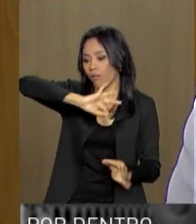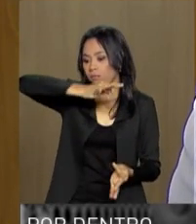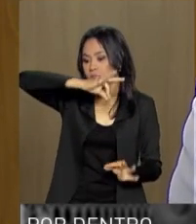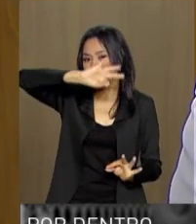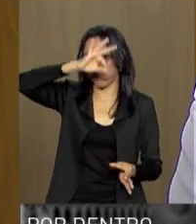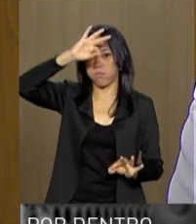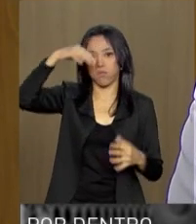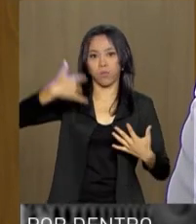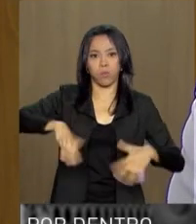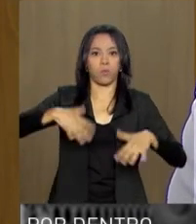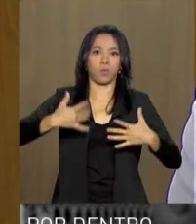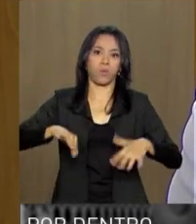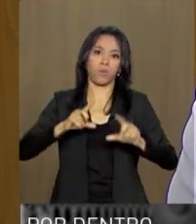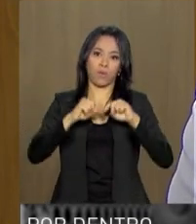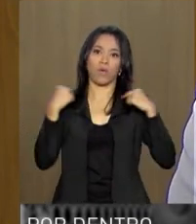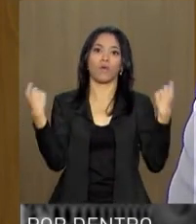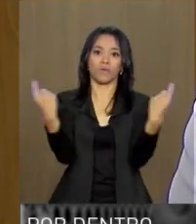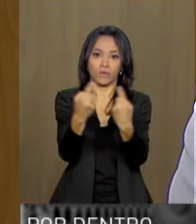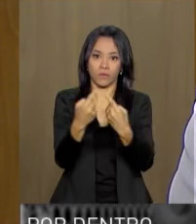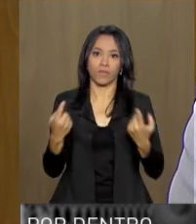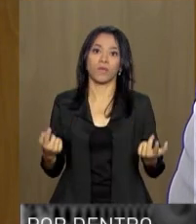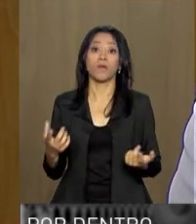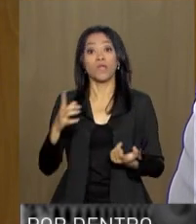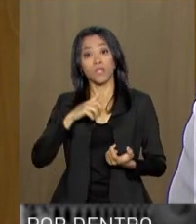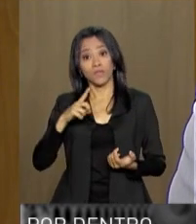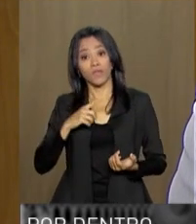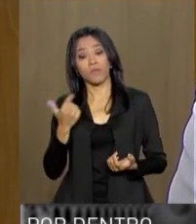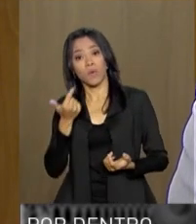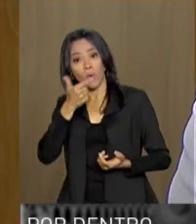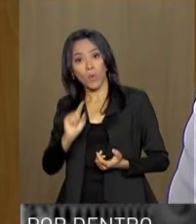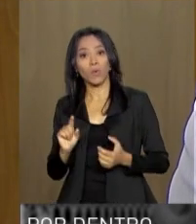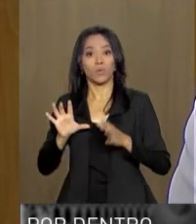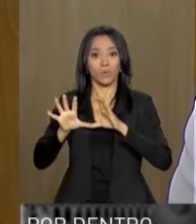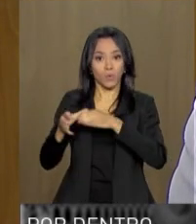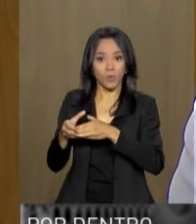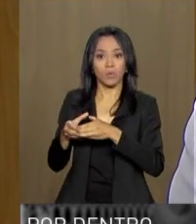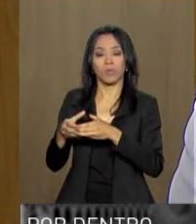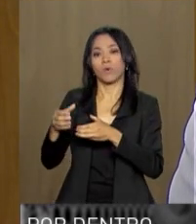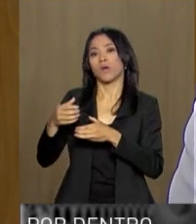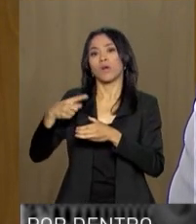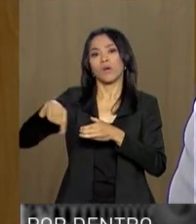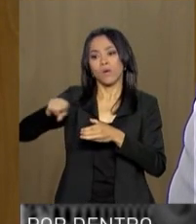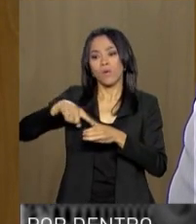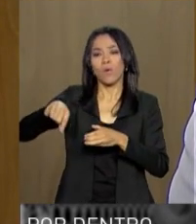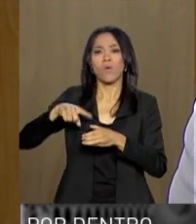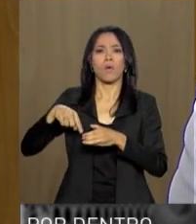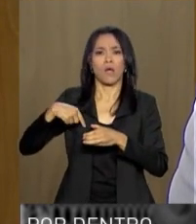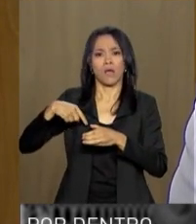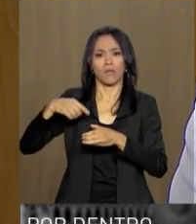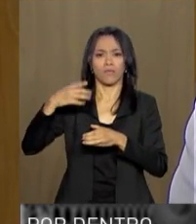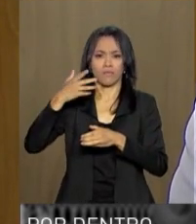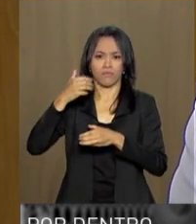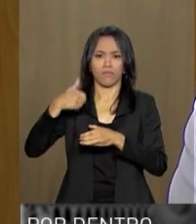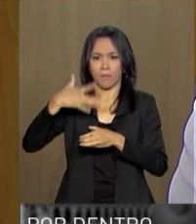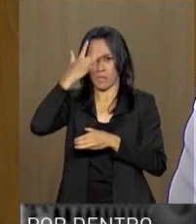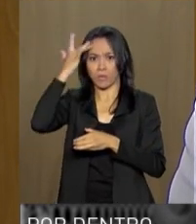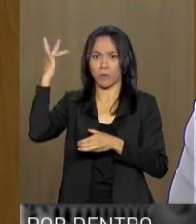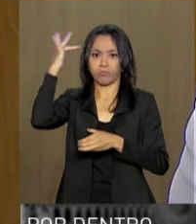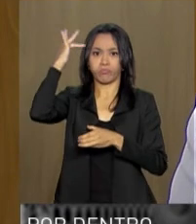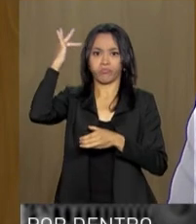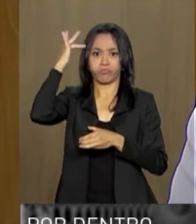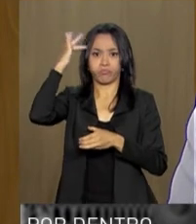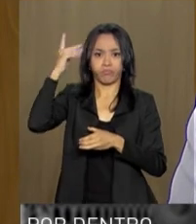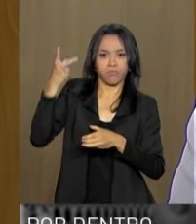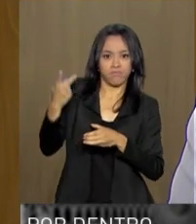também tivemos uma agenda com a alta comissária adjunta de direitos humanos das nações unidas a kit kat dilma